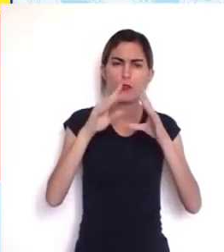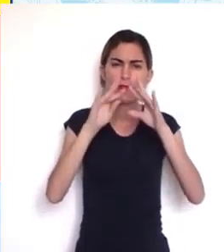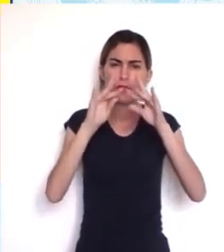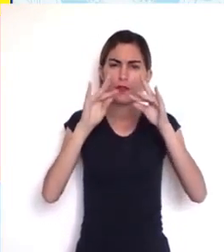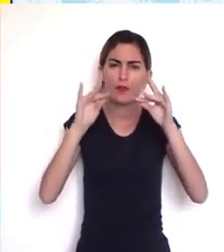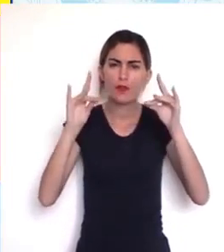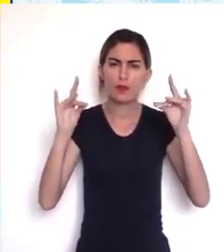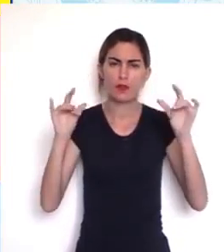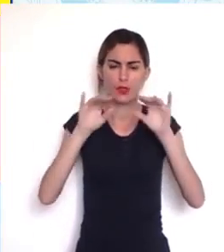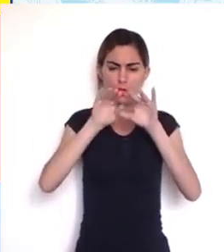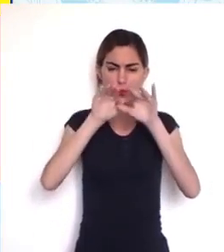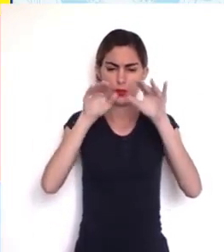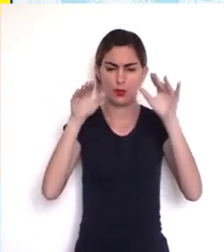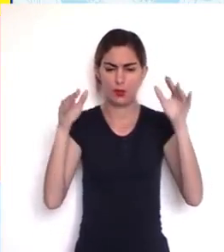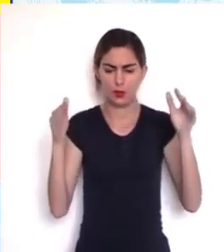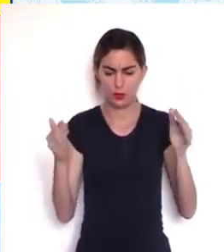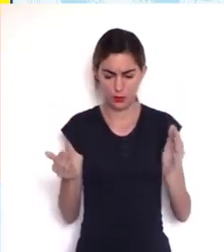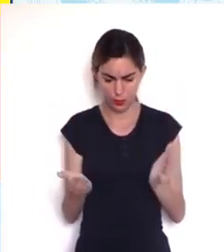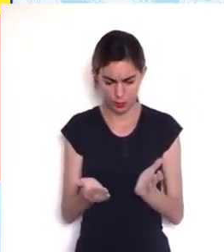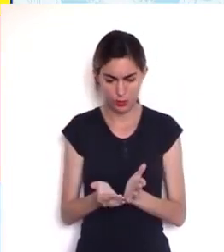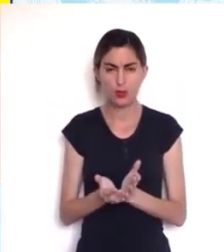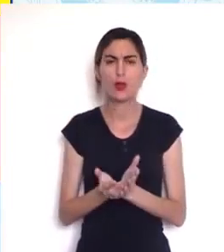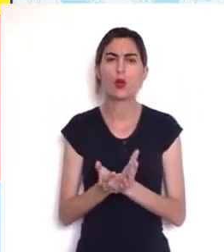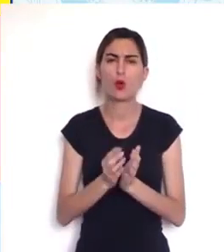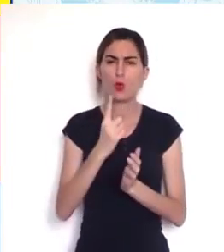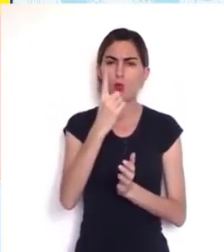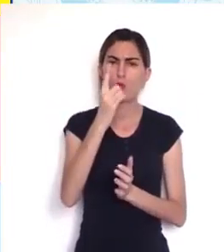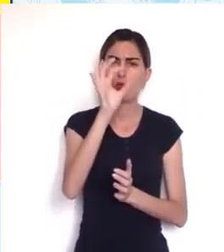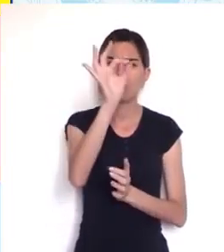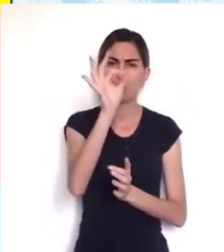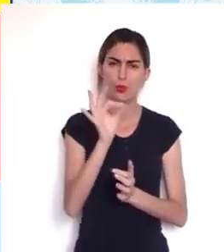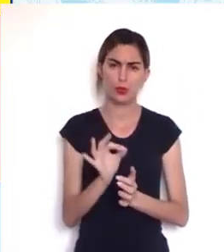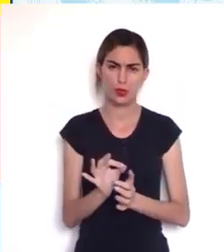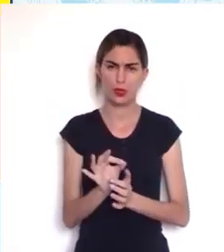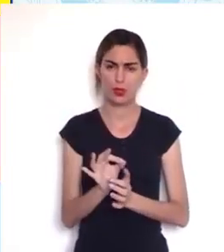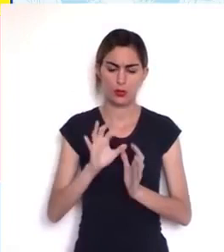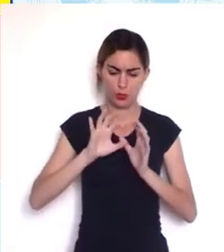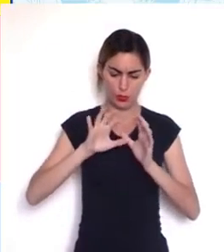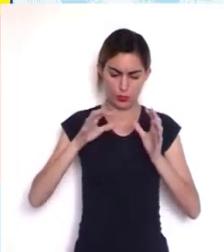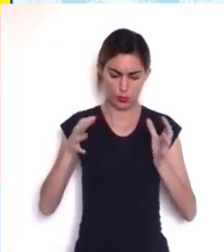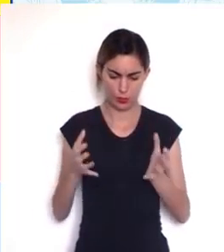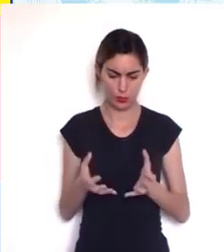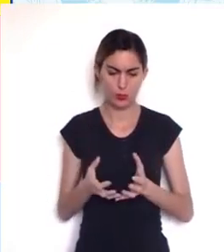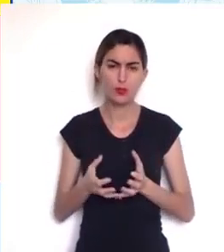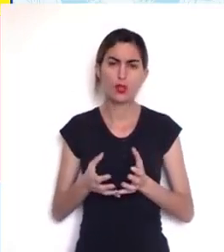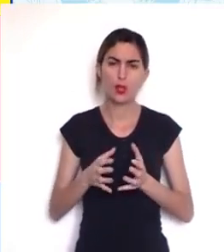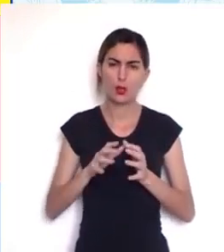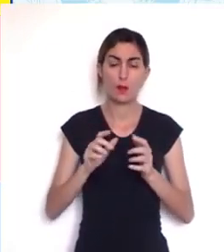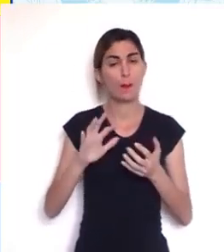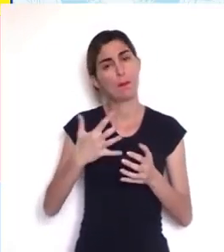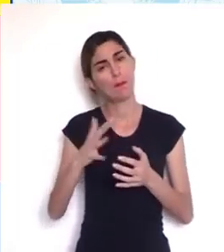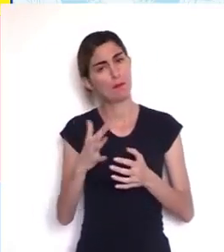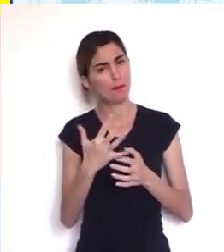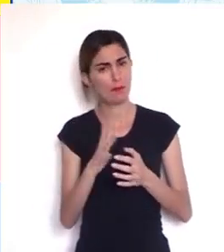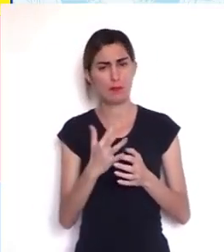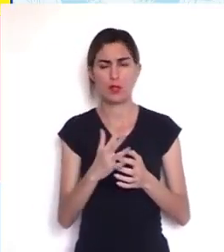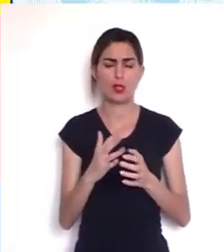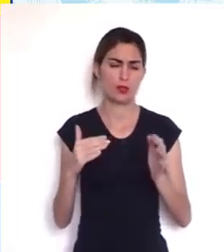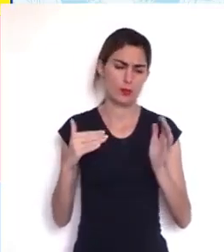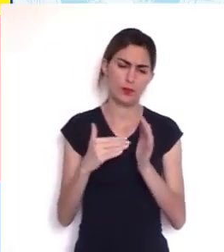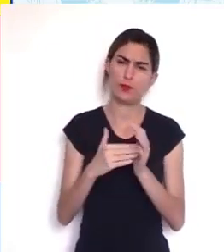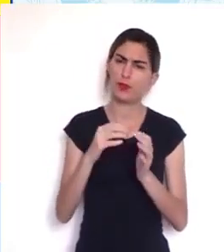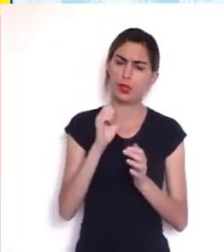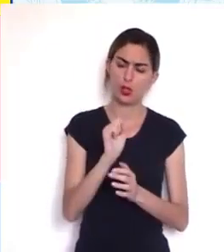é a mais fina, né? Ela corresponde a cerca de 1% do planeta. E ela vai se estender, no